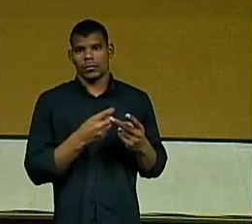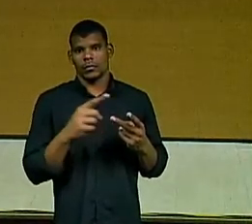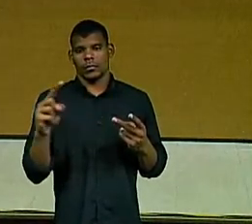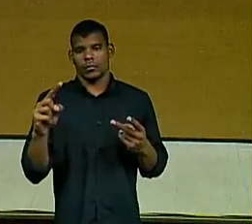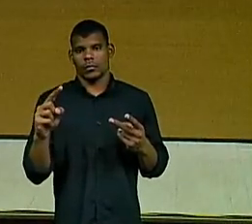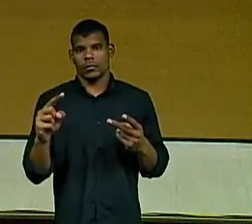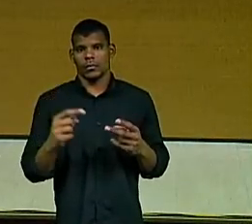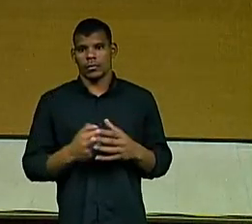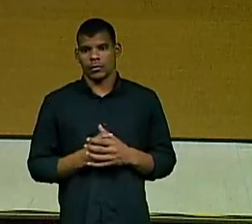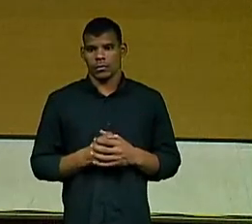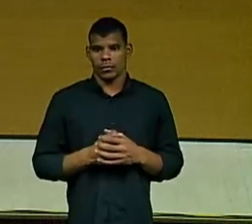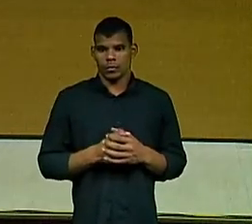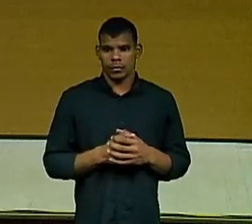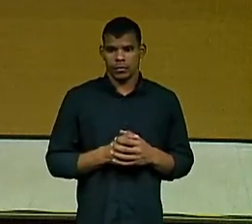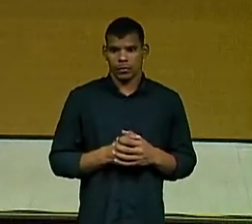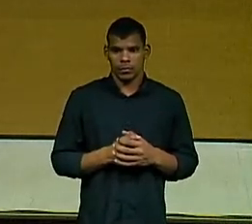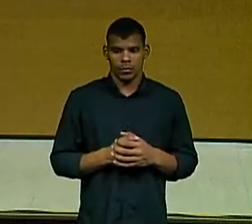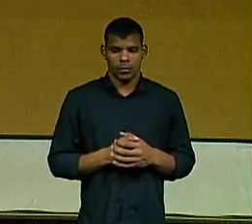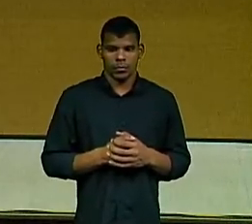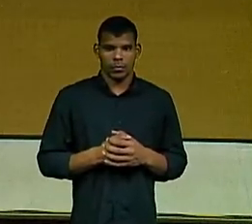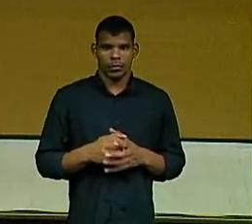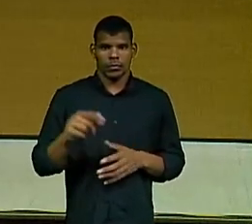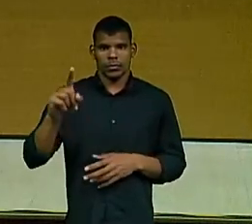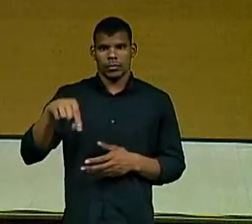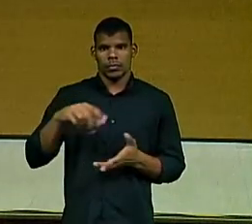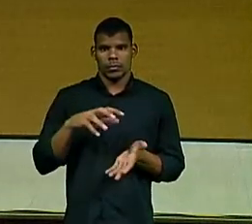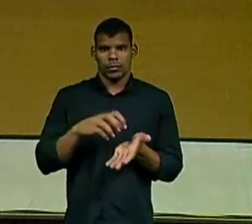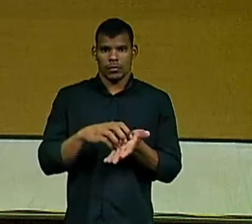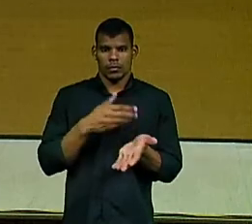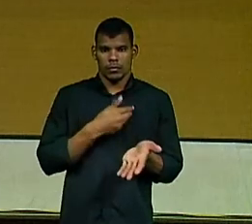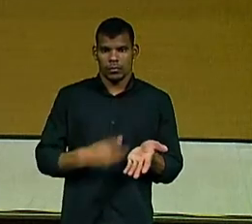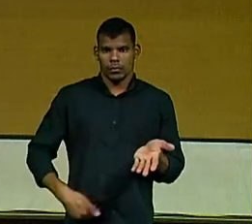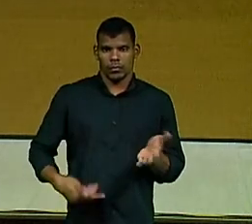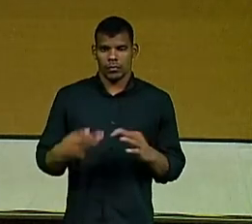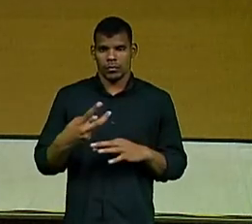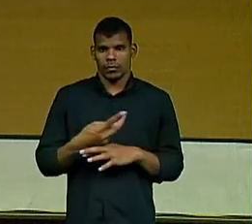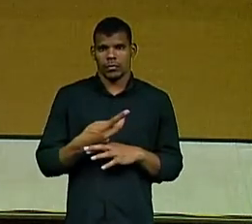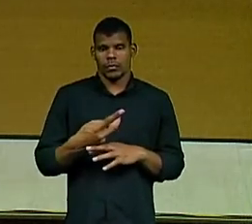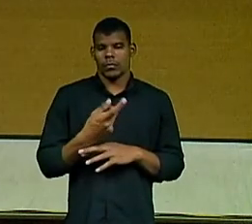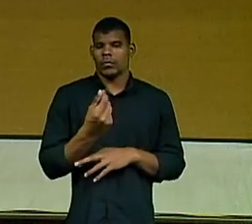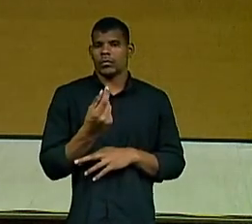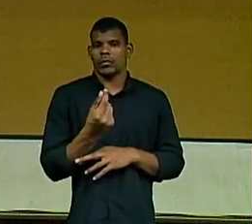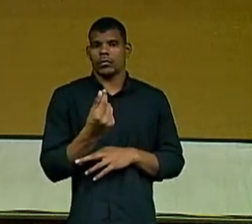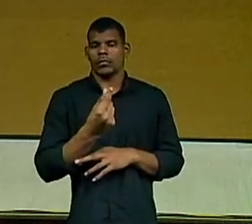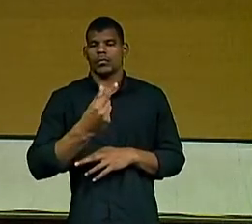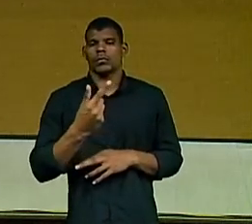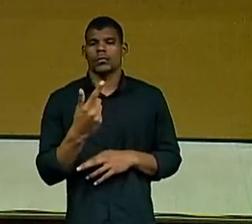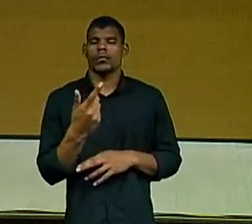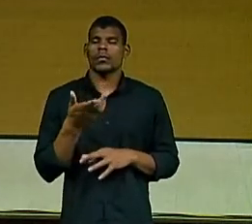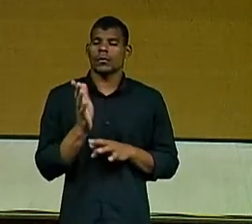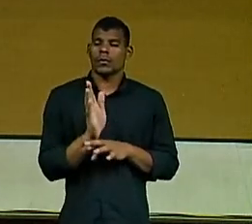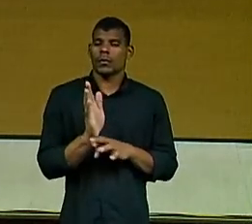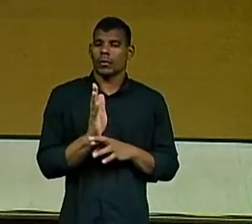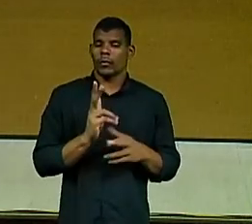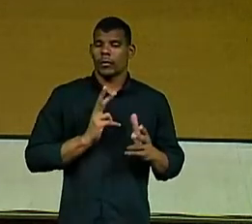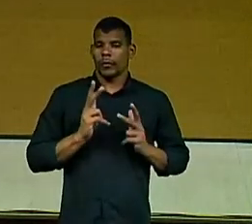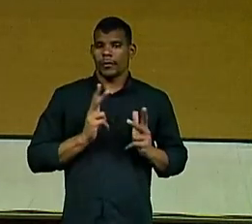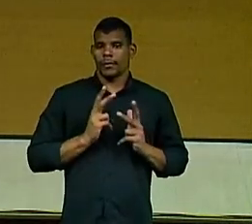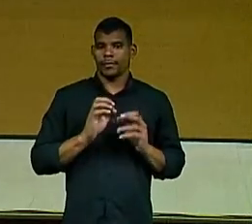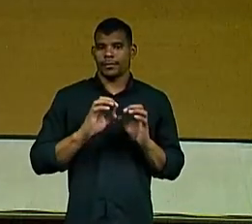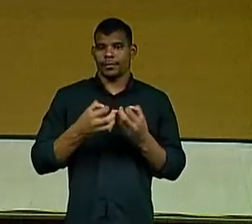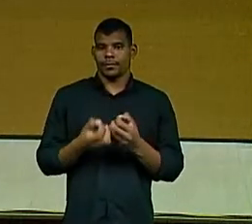Funcionários Públicos que se beneficiavam com dinheiro público né do seu benefício próprio da sua